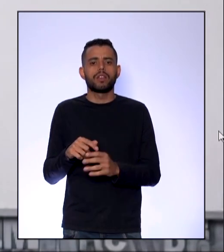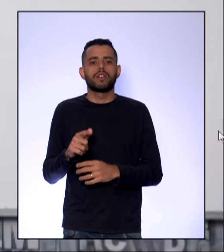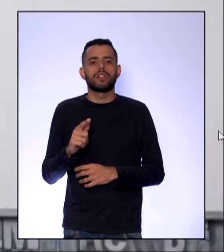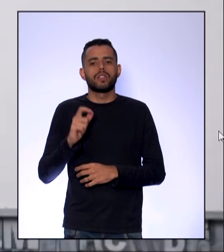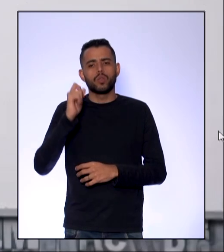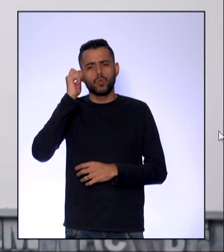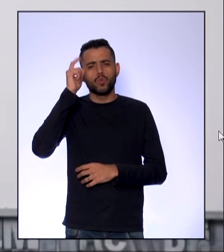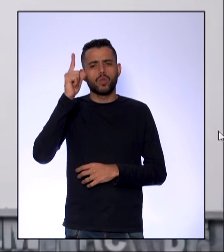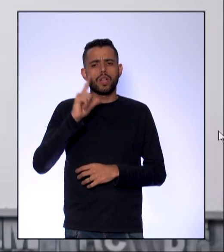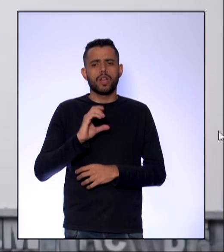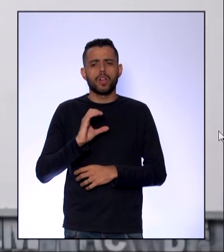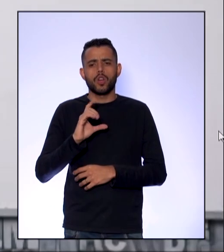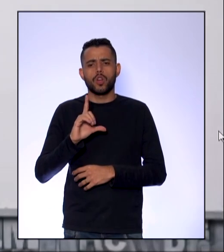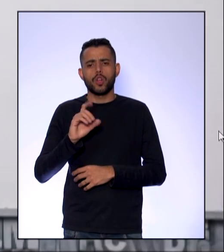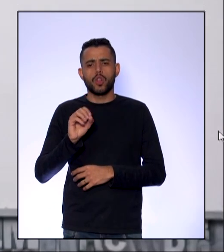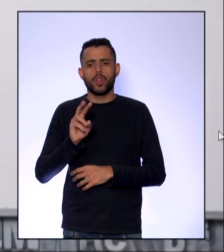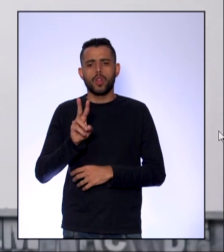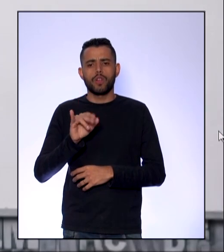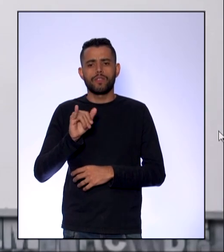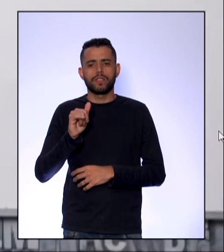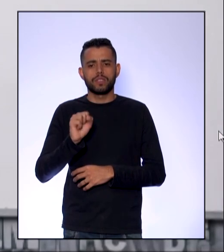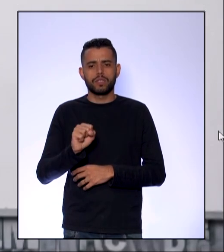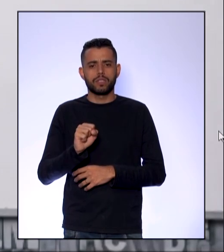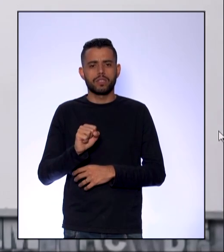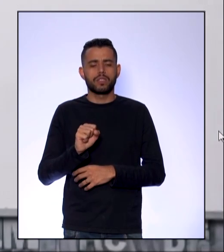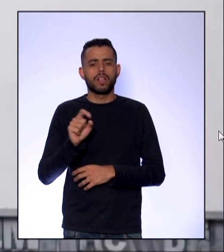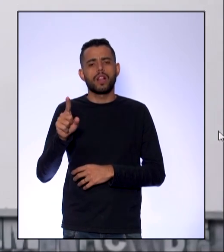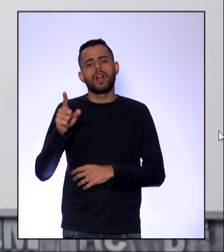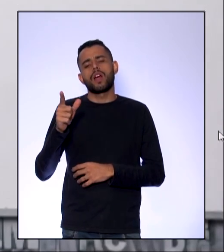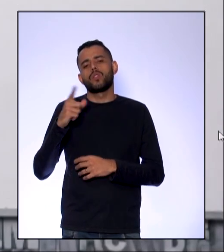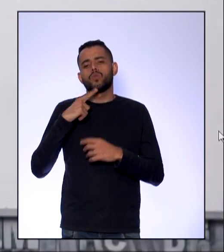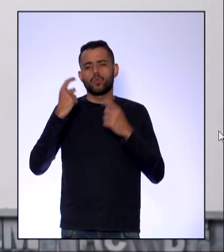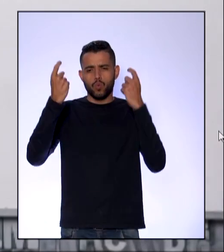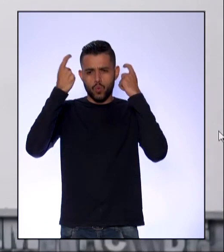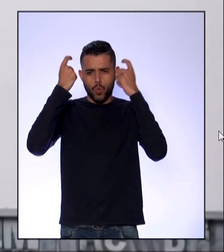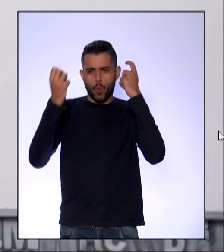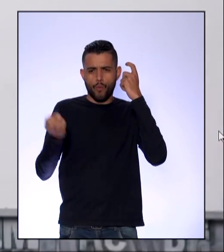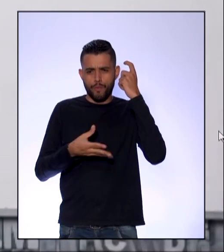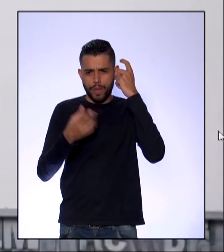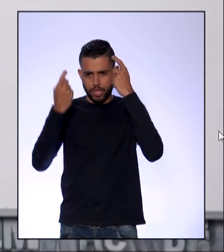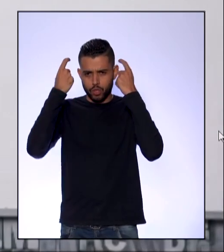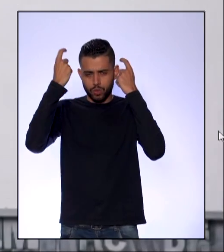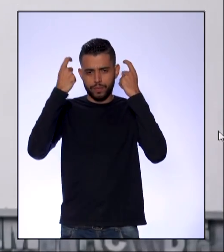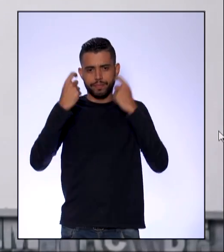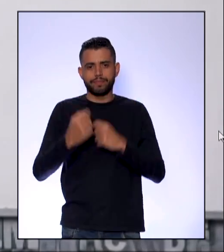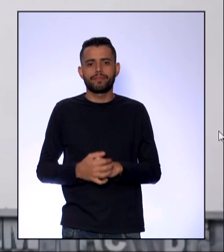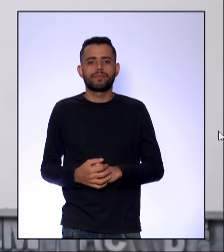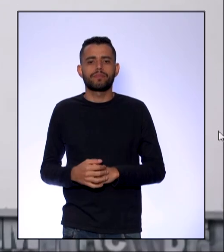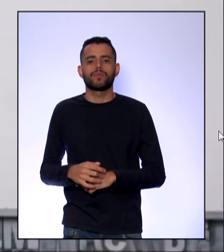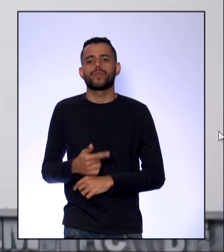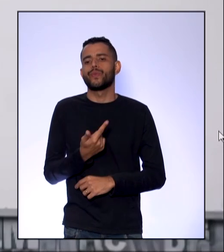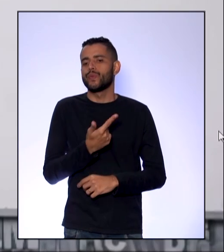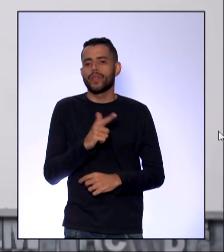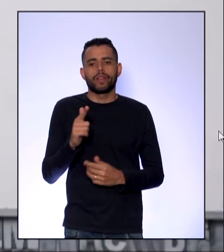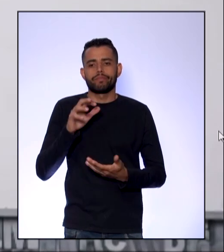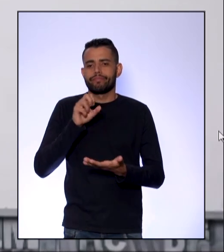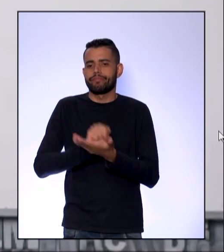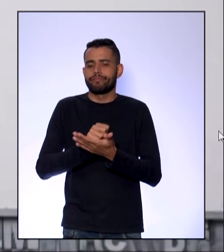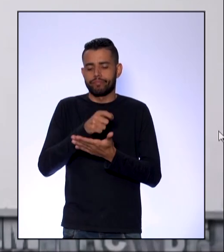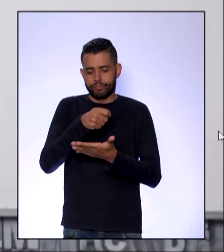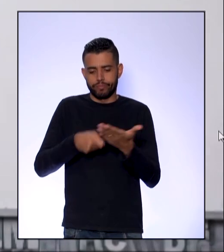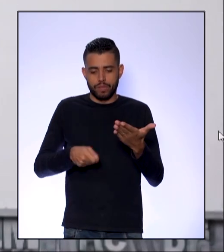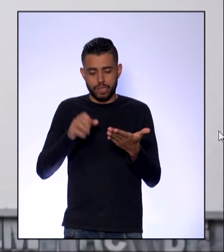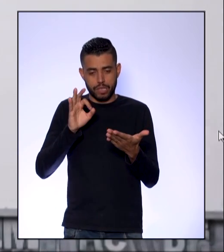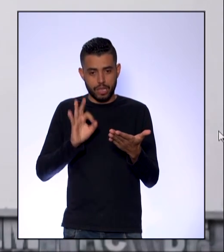cultura Clovis, então estão ali na cidade do Novo México. Eu não tenho um relato efetivo de que